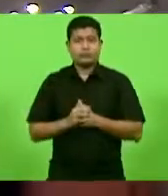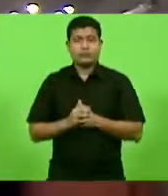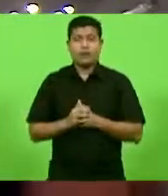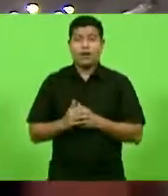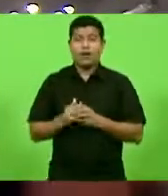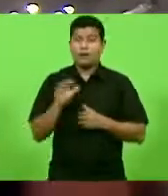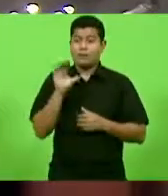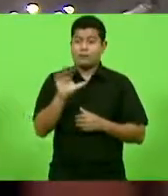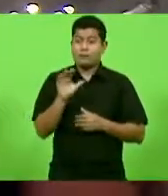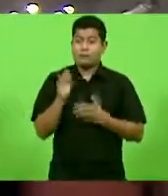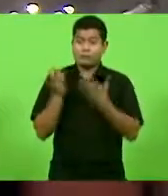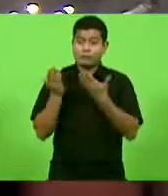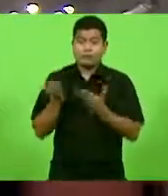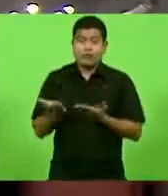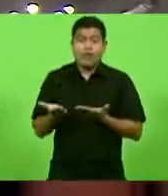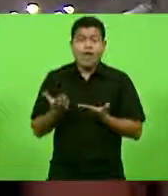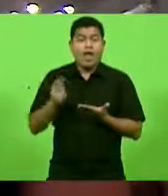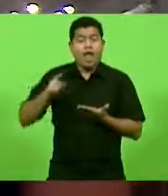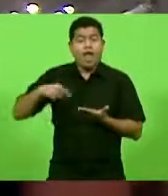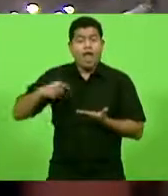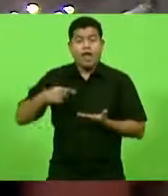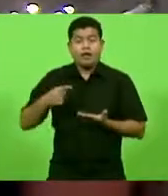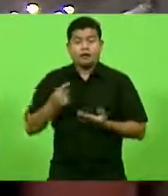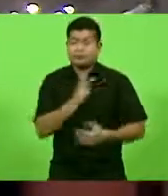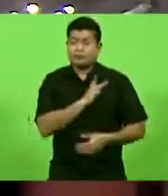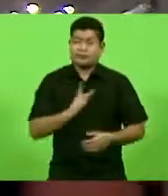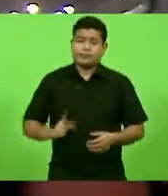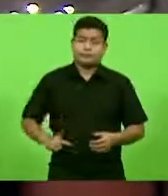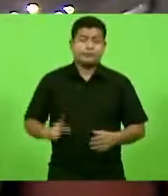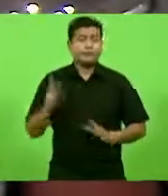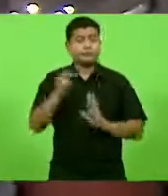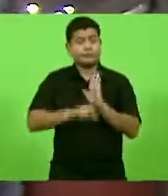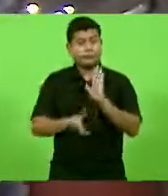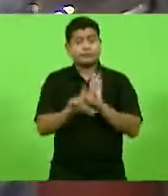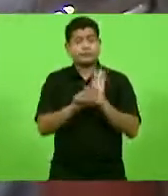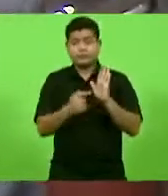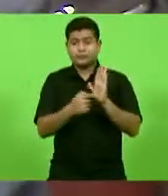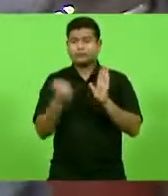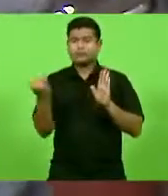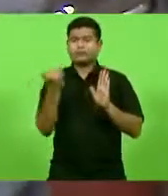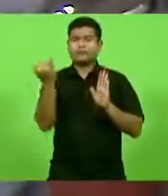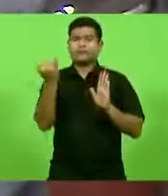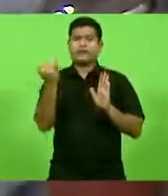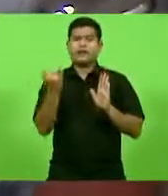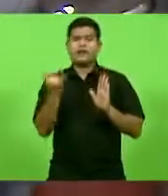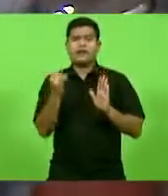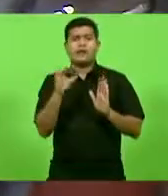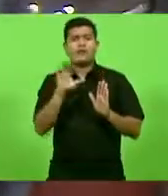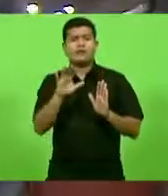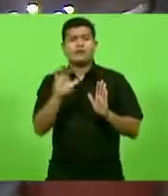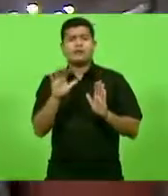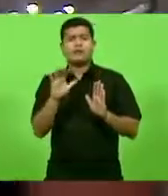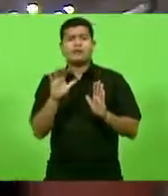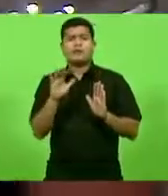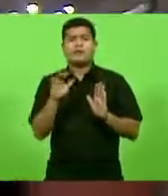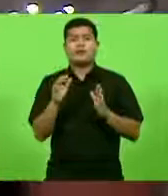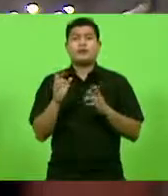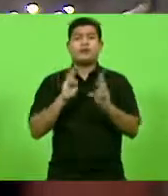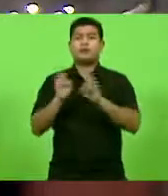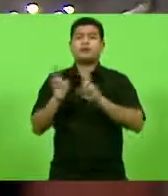ser contempladas. Então, é realmente, senhor presidente, um projeto extremamente importante. Mas haverão de se perguntar assim, e as rodovias